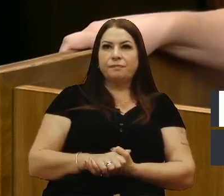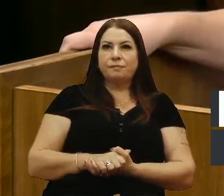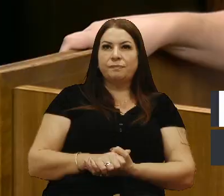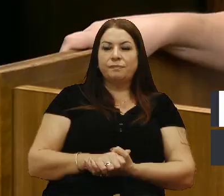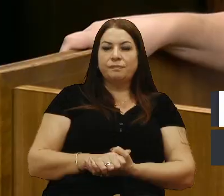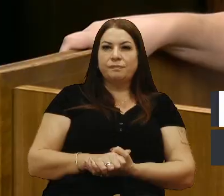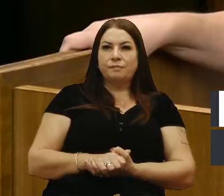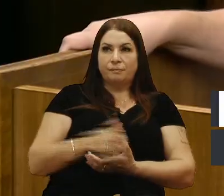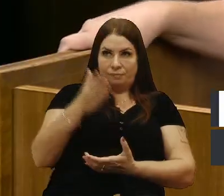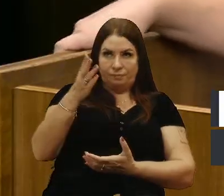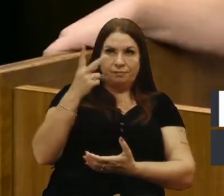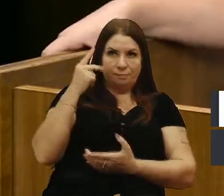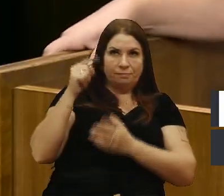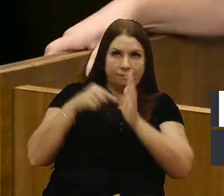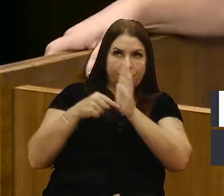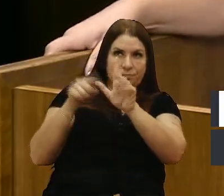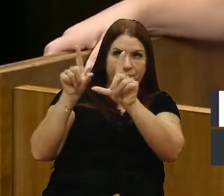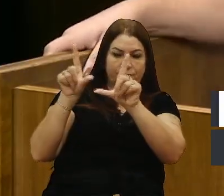Paula.